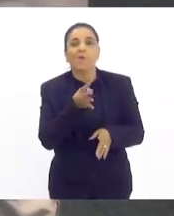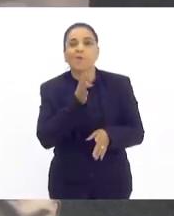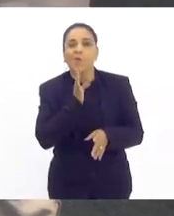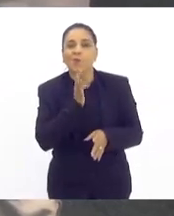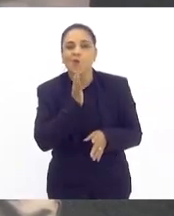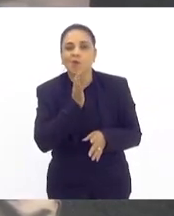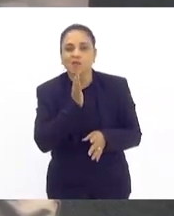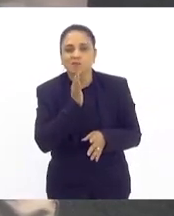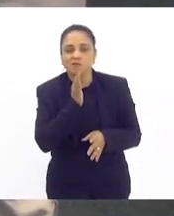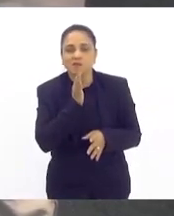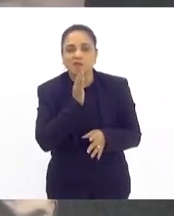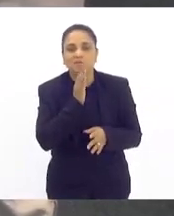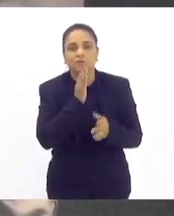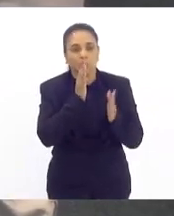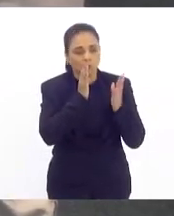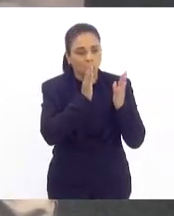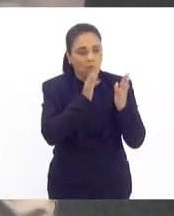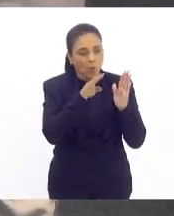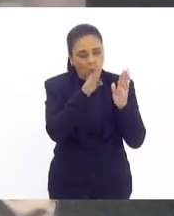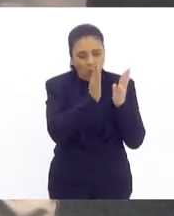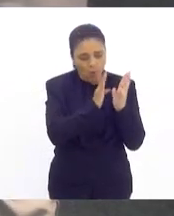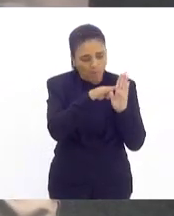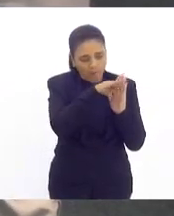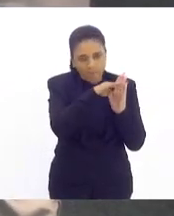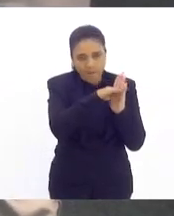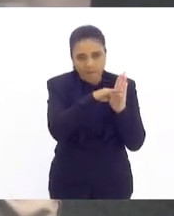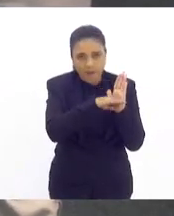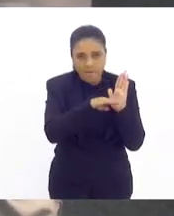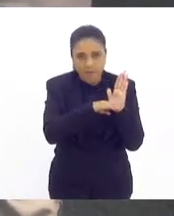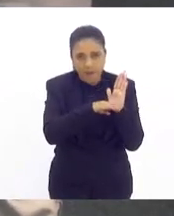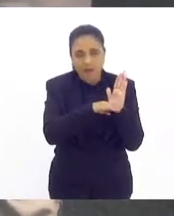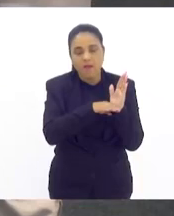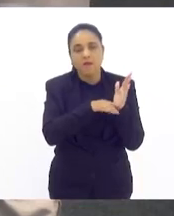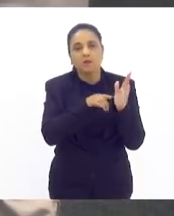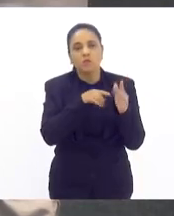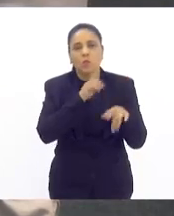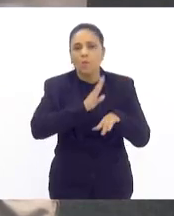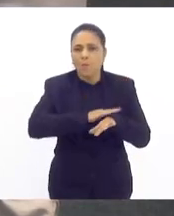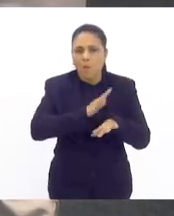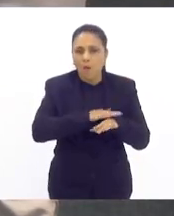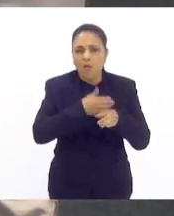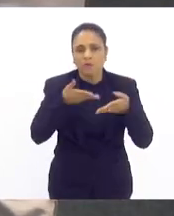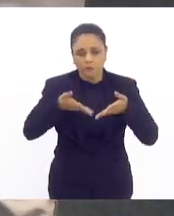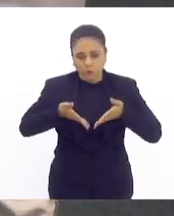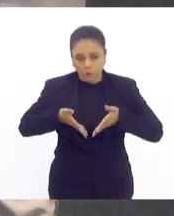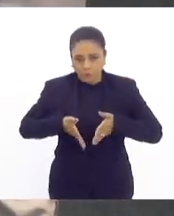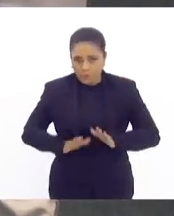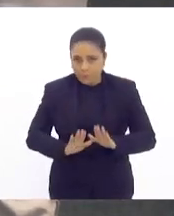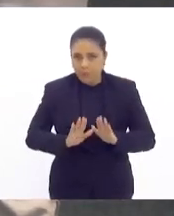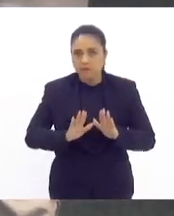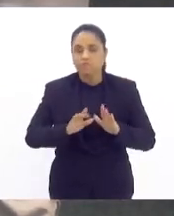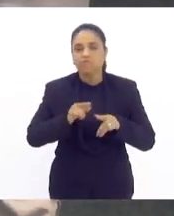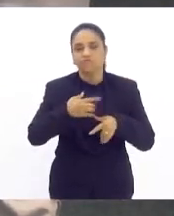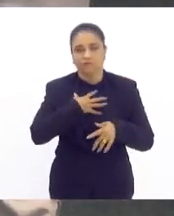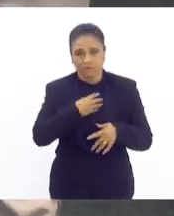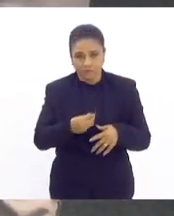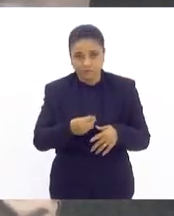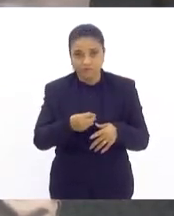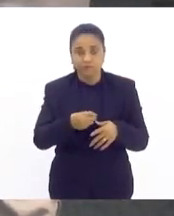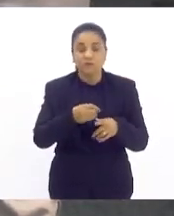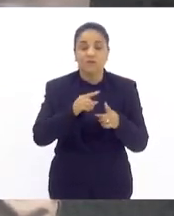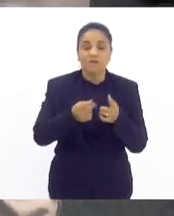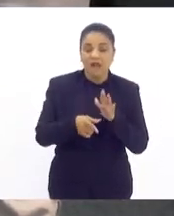essa mulher pode sofrer a violência obstétrica isso pode ocorrer antes durante e até depois do parto